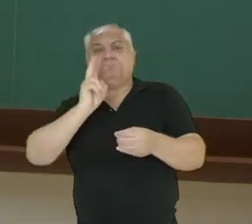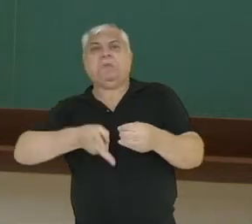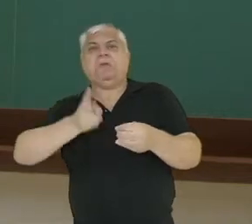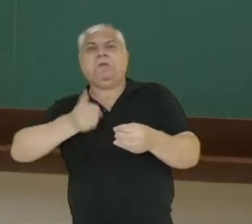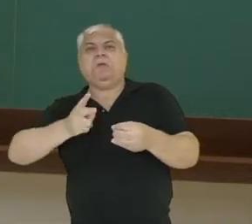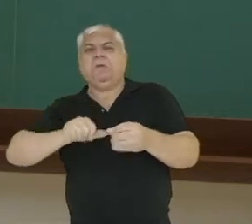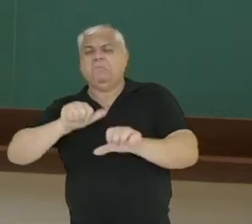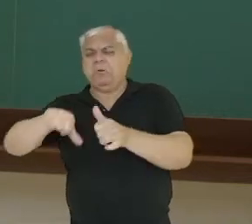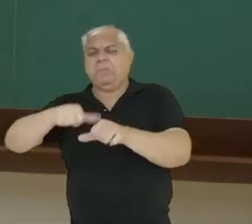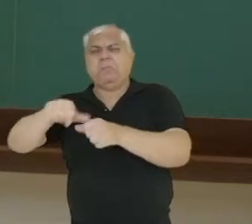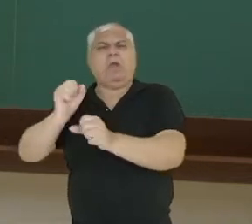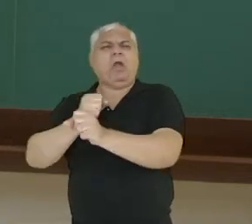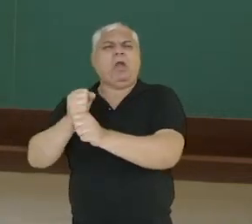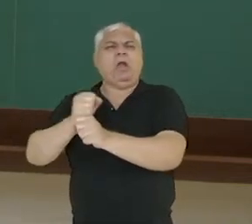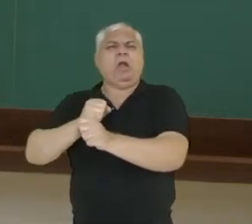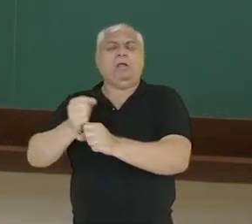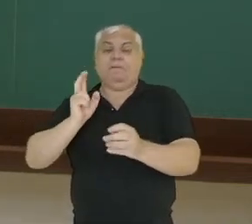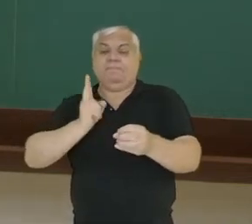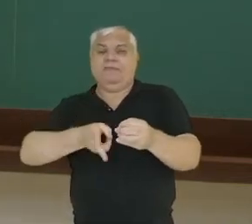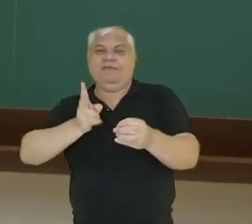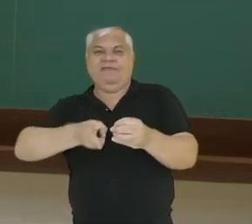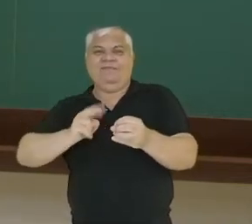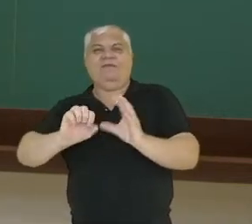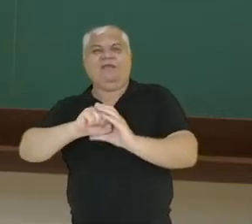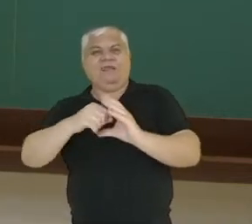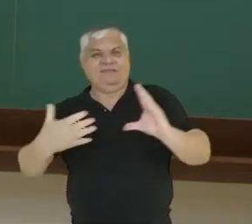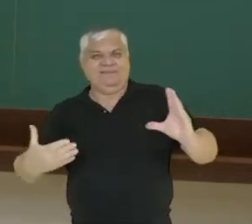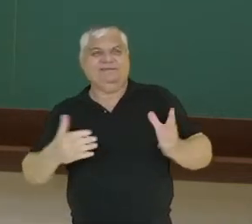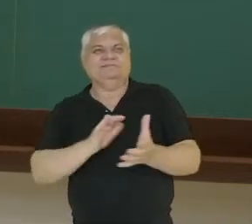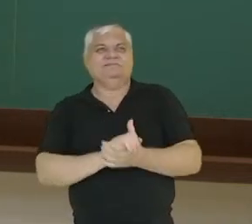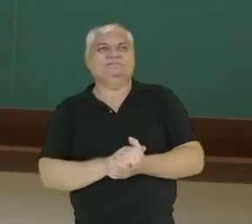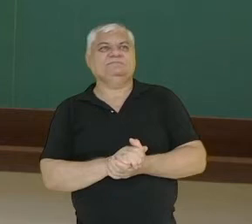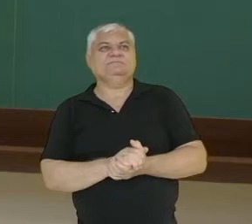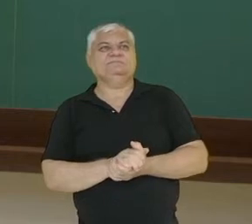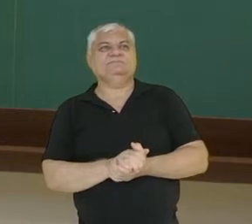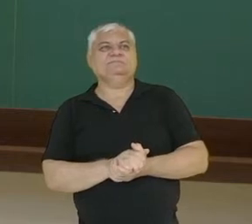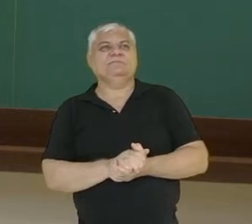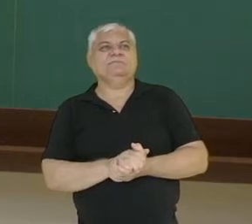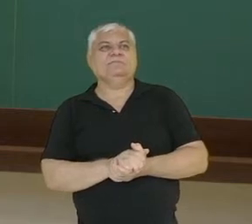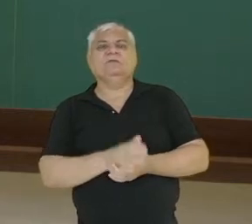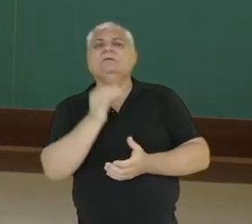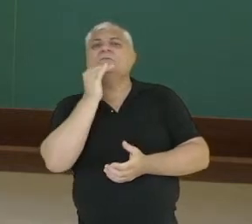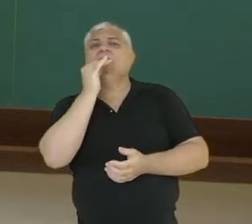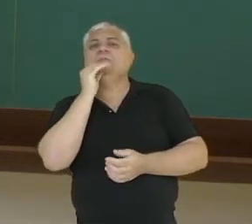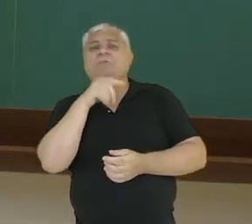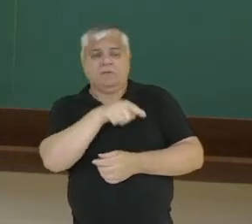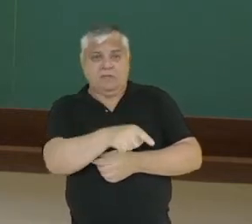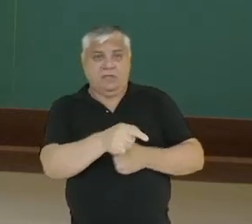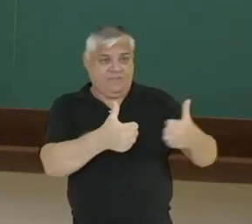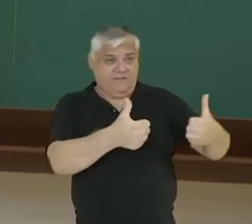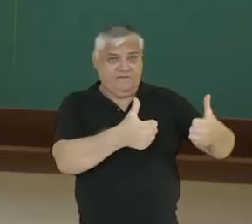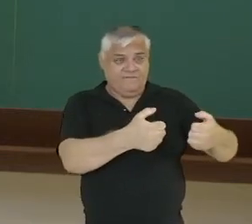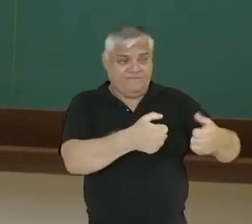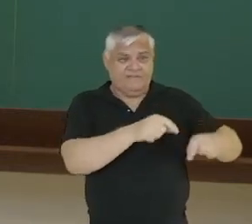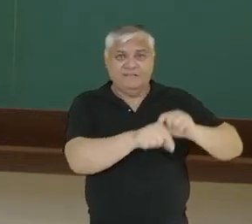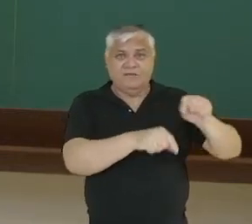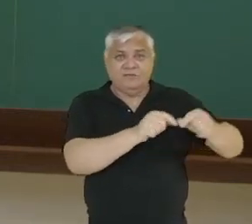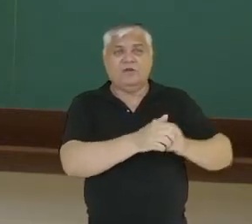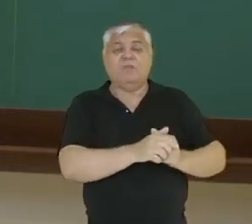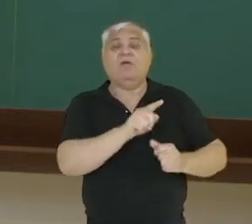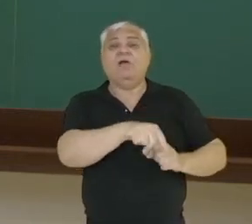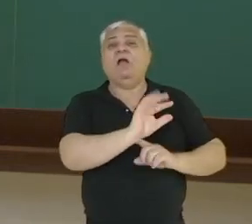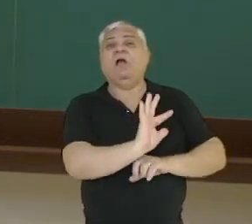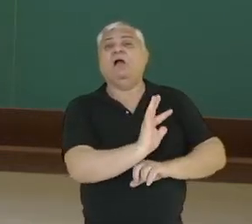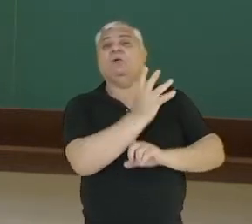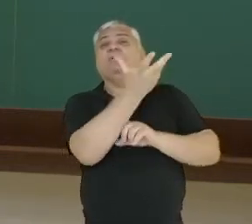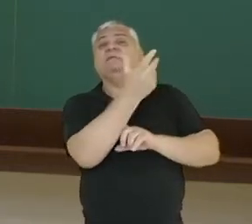continua naquela mesma característica. Agora, na física, professor, o equilíbrio ocorre